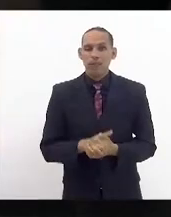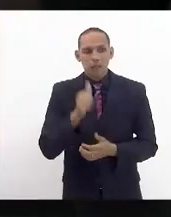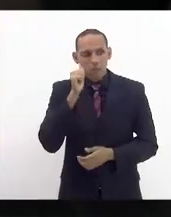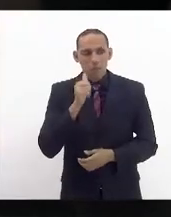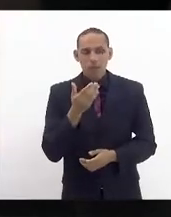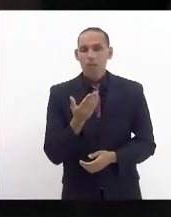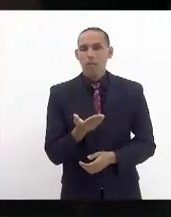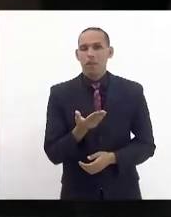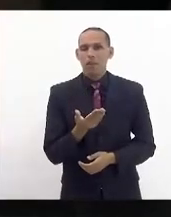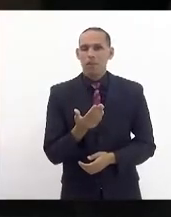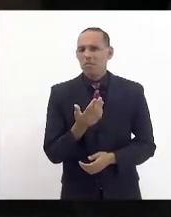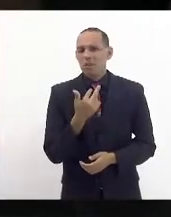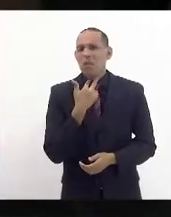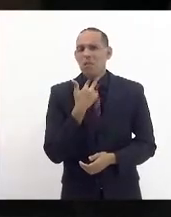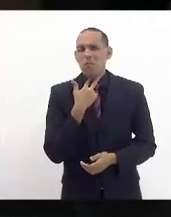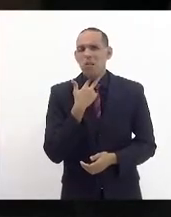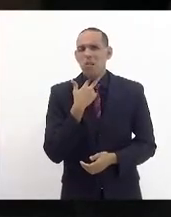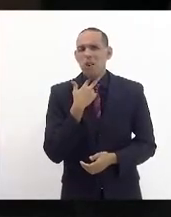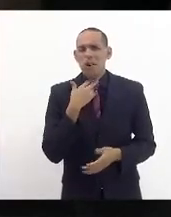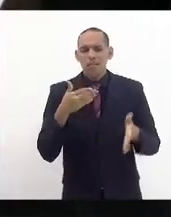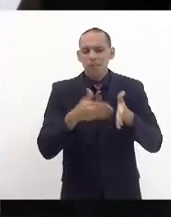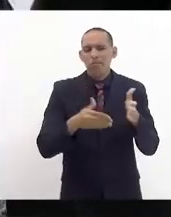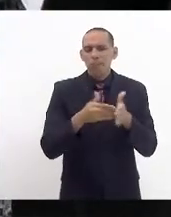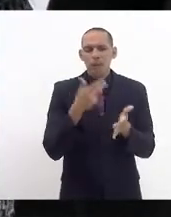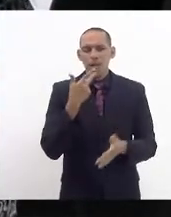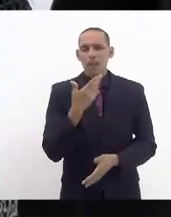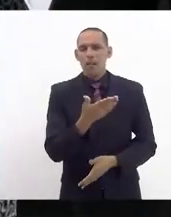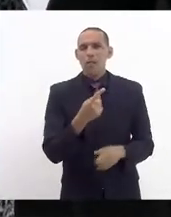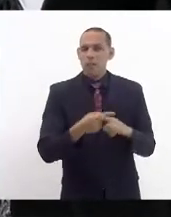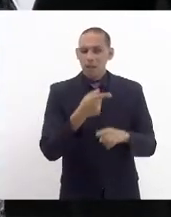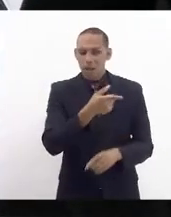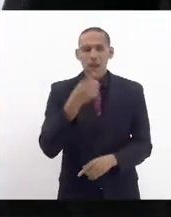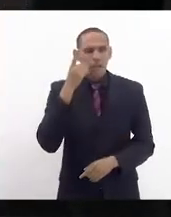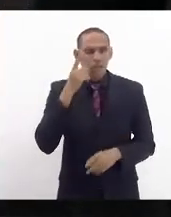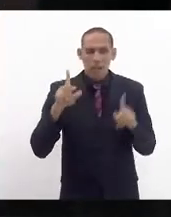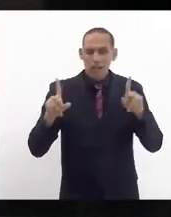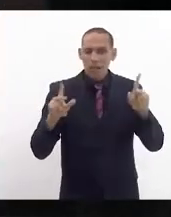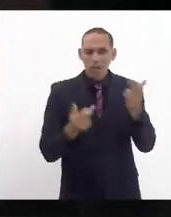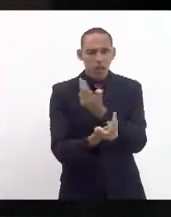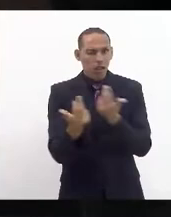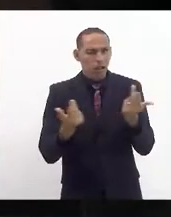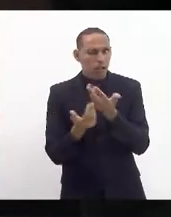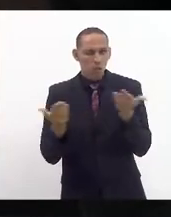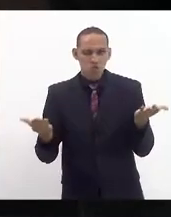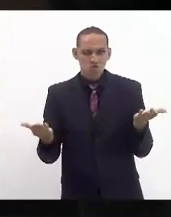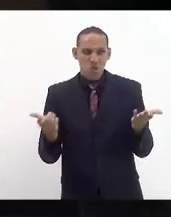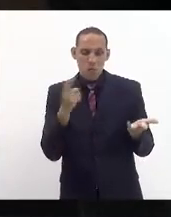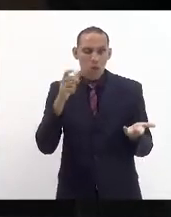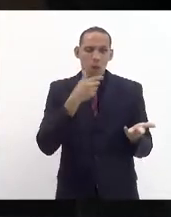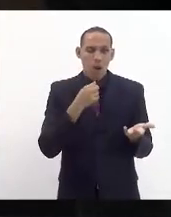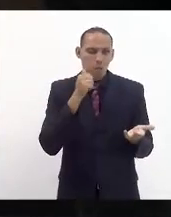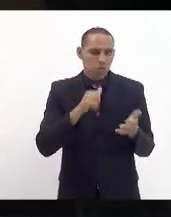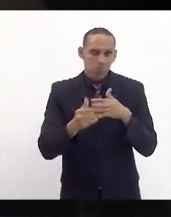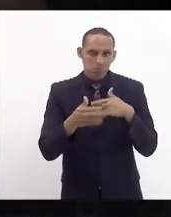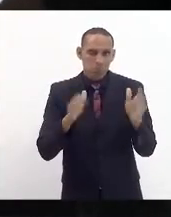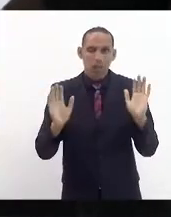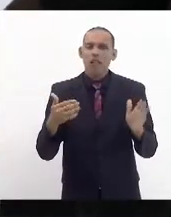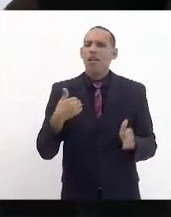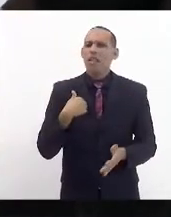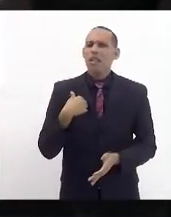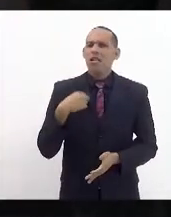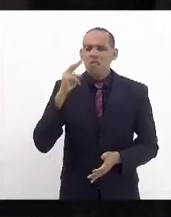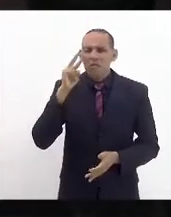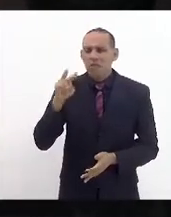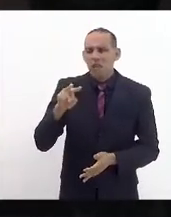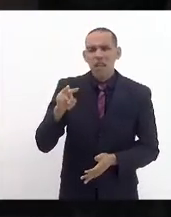mulher, não pode ser impedida a fala, porque ela é deputada como qualquer outro deputado aqui. Eu também nunca vi